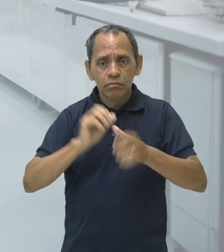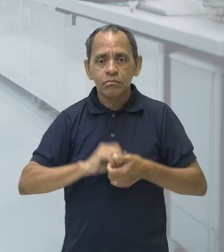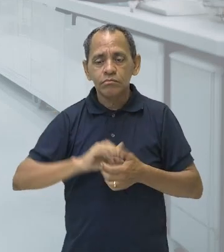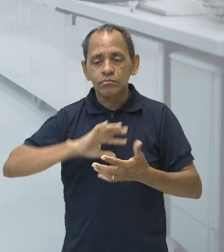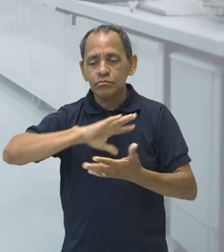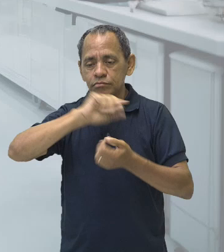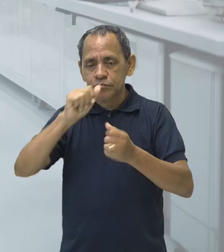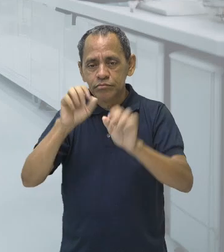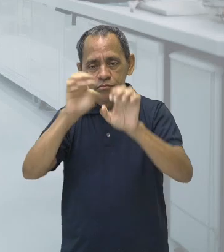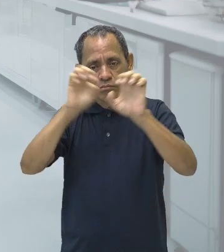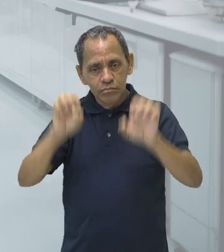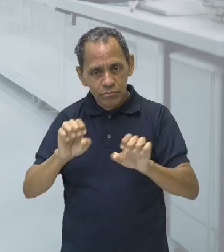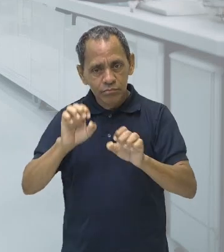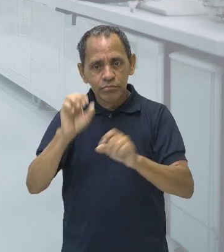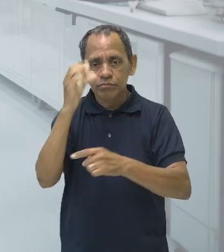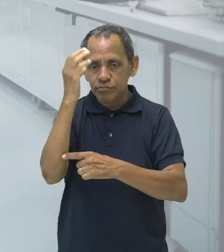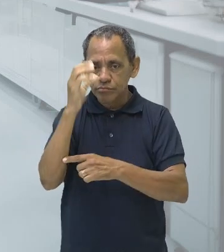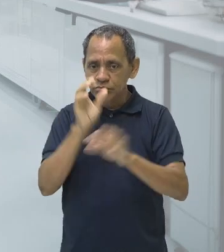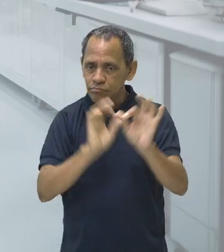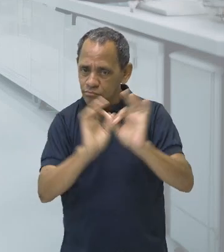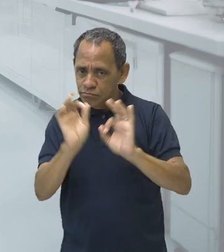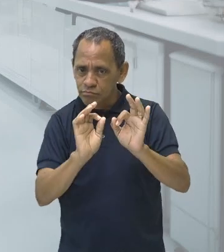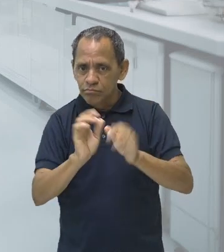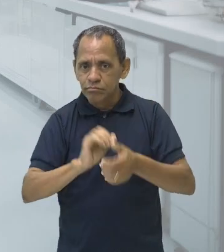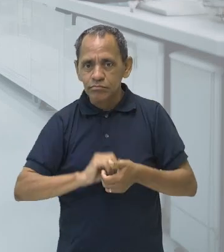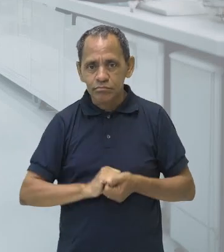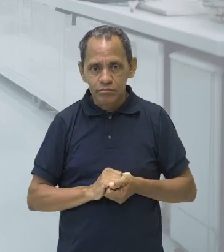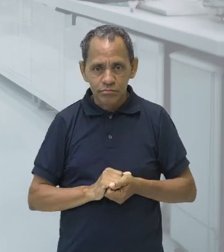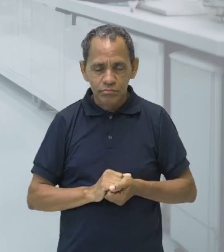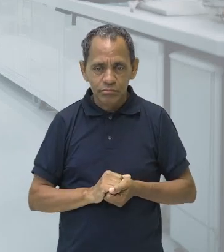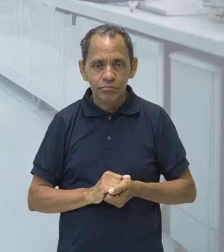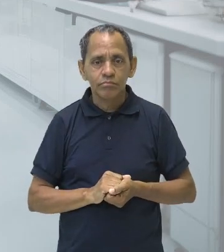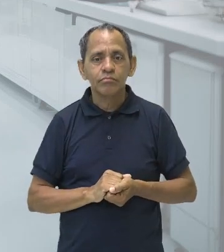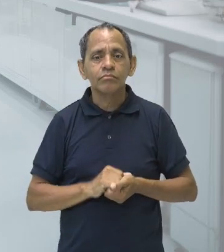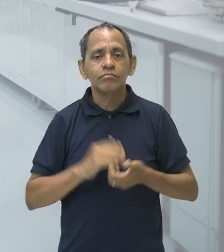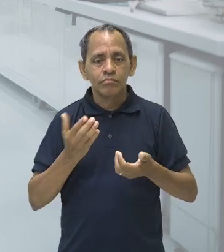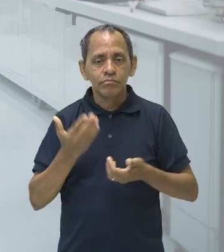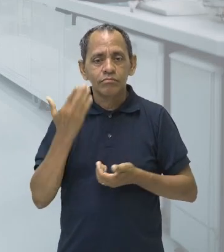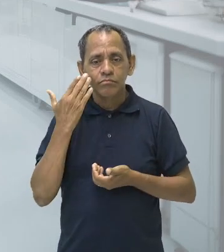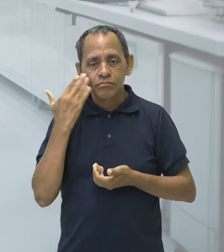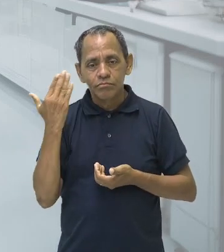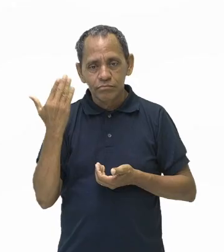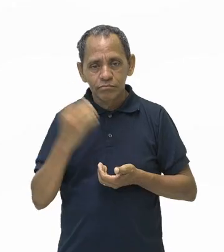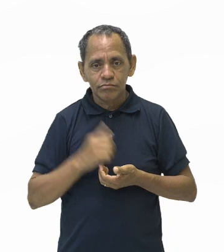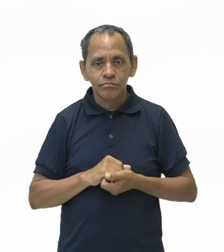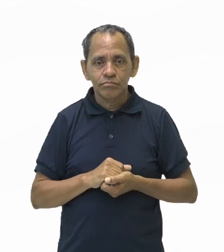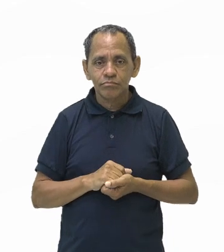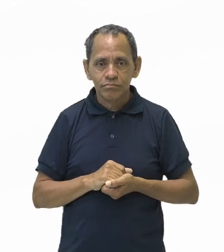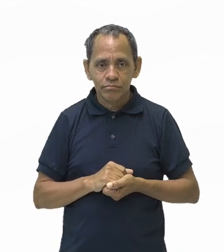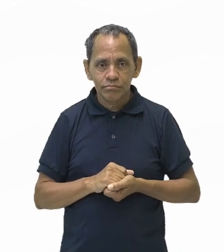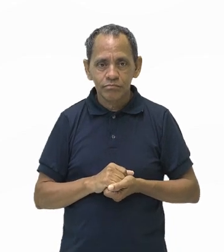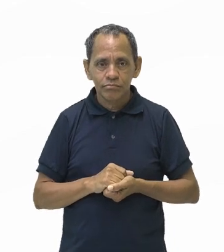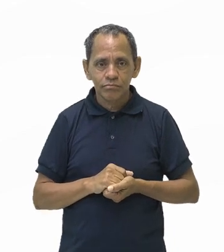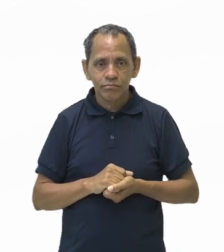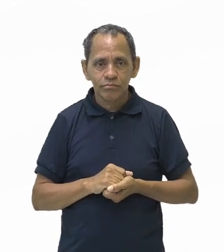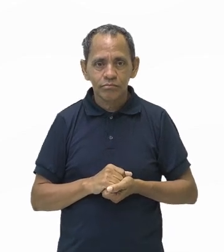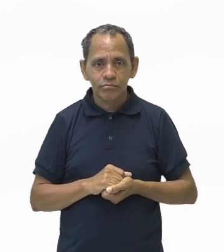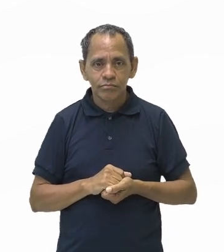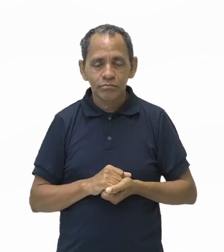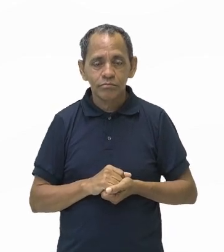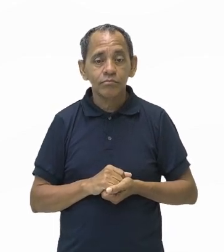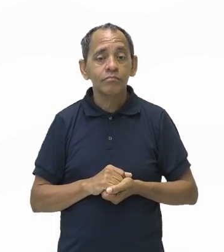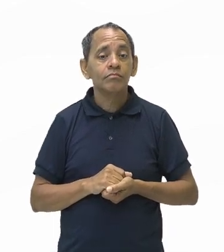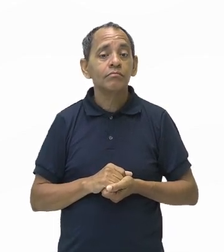são organizadas em questão de propriedades. Então é isso que nós vamos ver. Dê uma olhada aí.